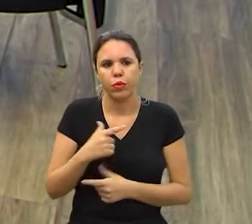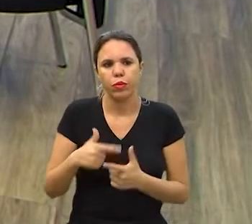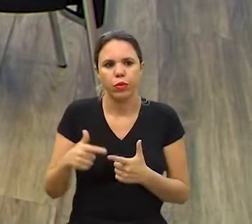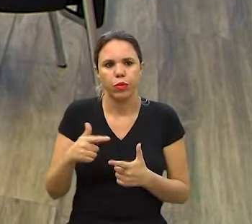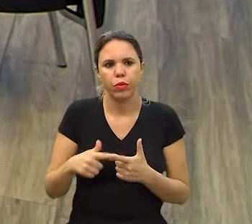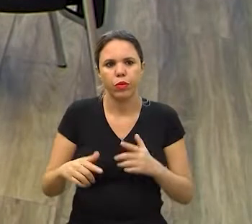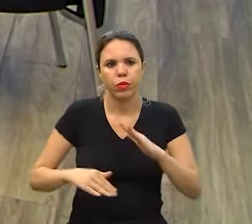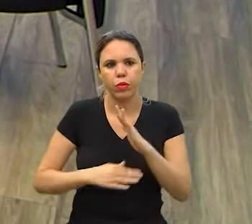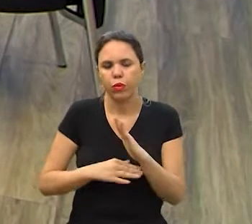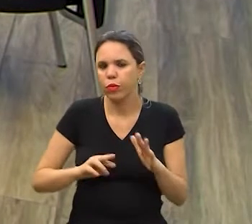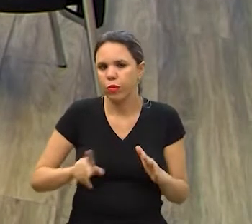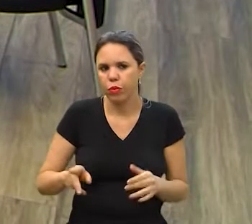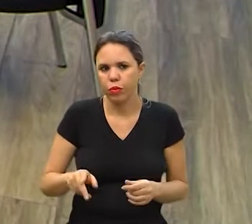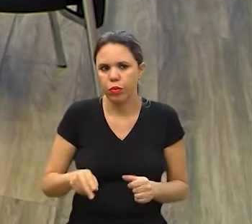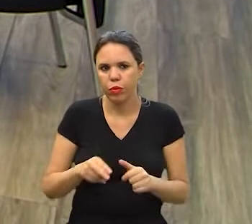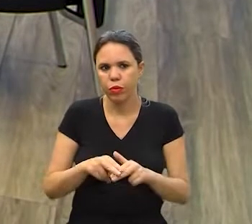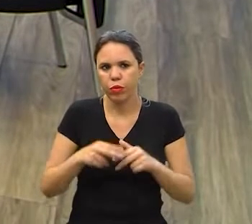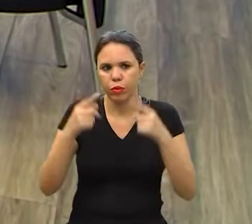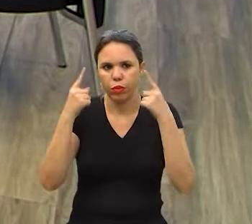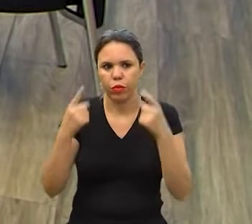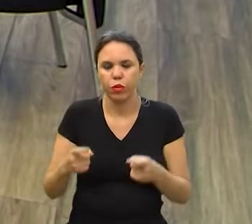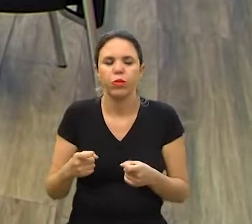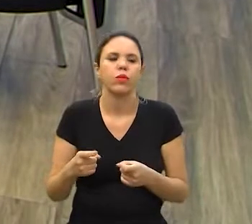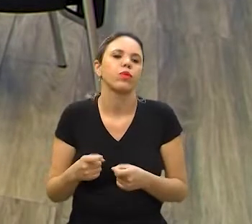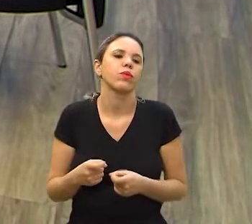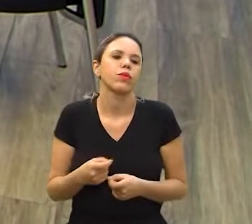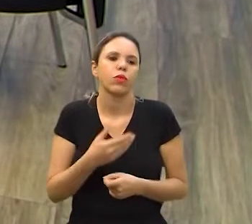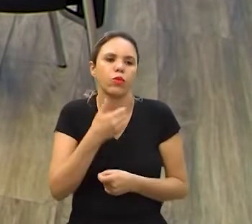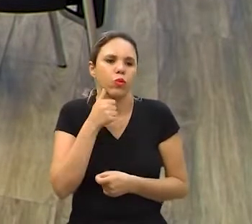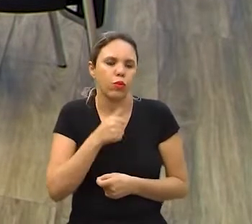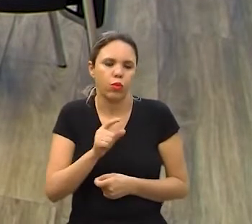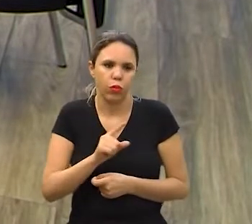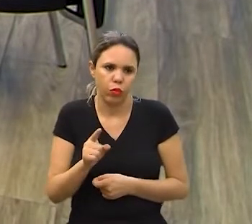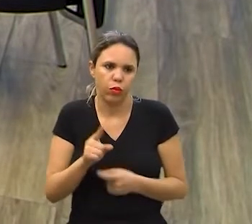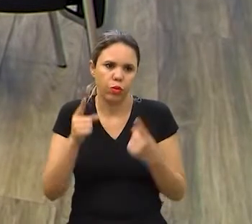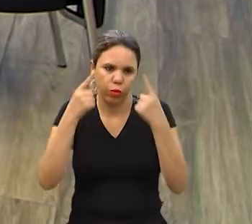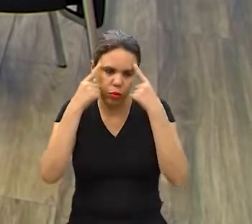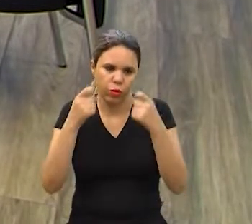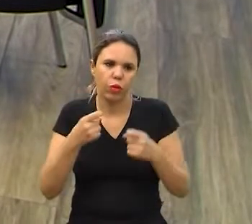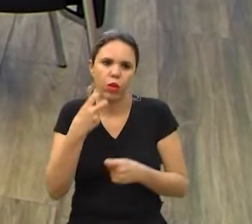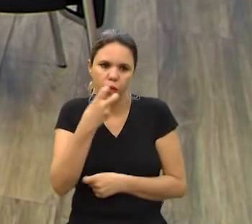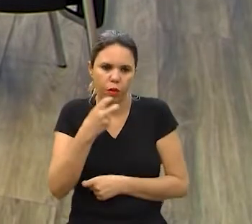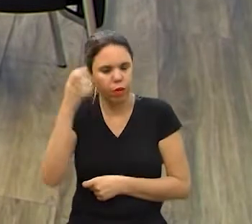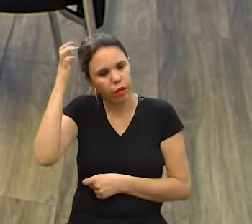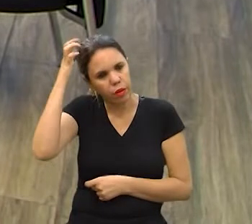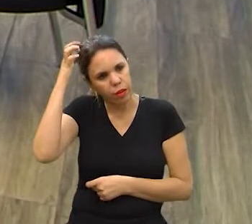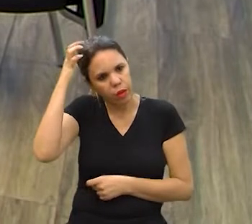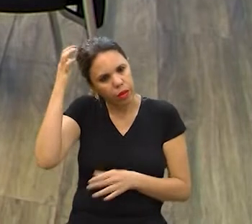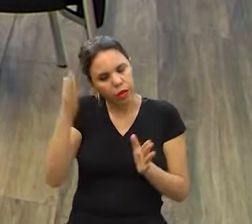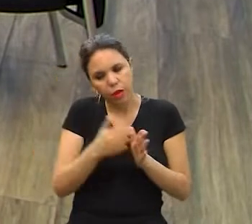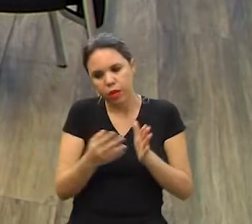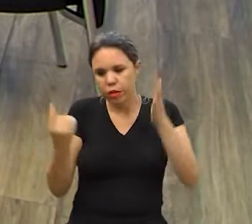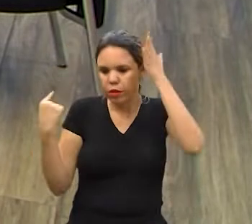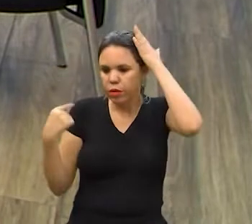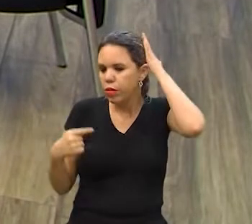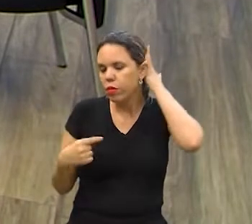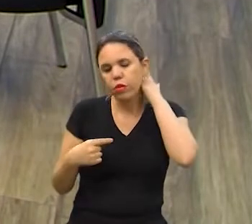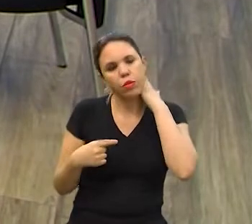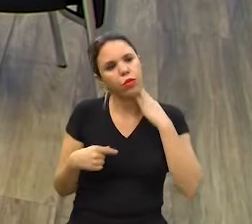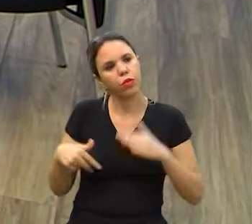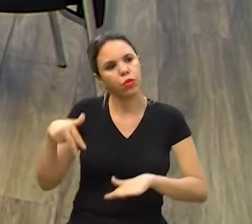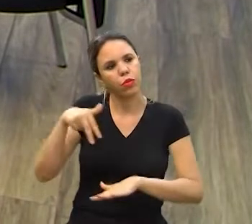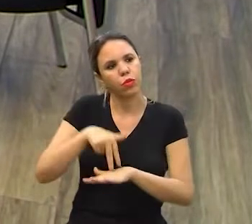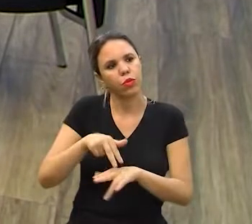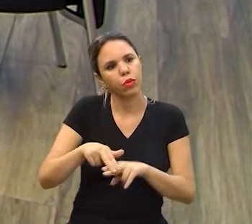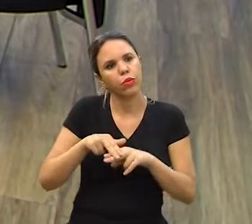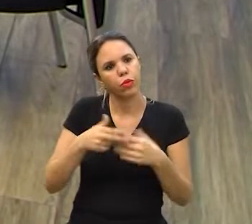um caso na Câmara, não foi em relação à violência de um homem para uma mulher, mas foi uma violência verbal, e naquela ocasião o senhor usou